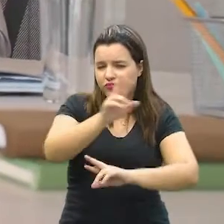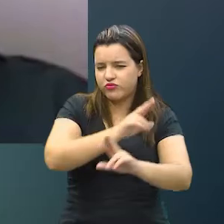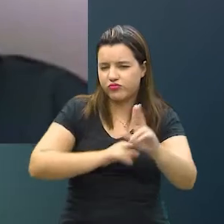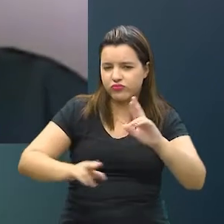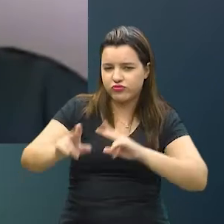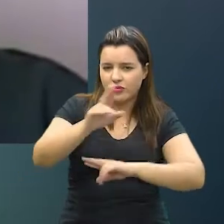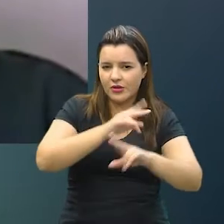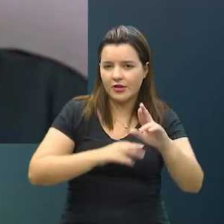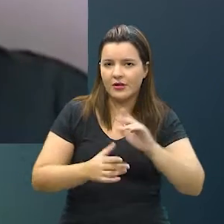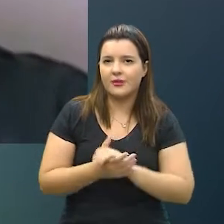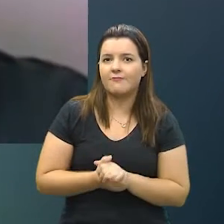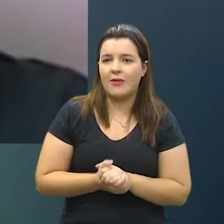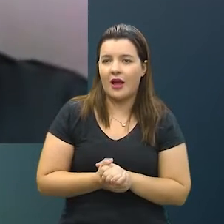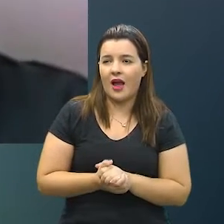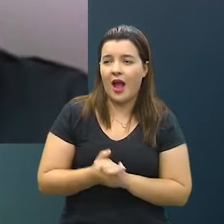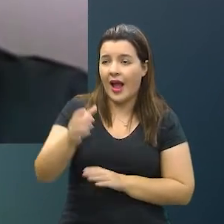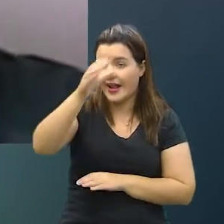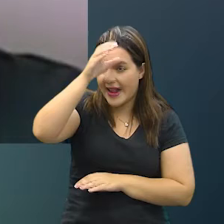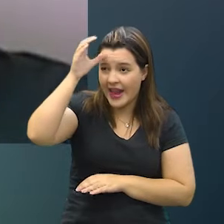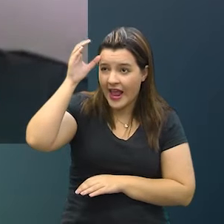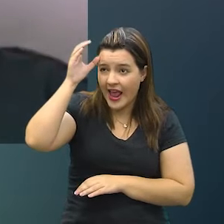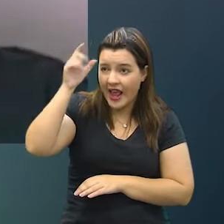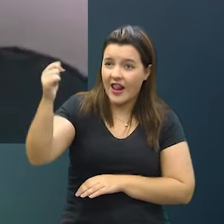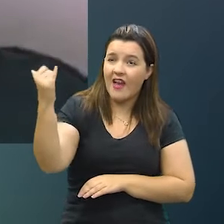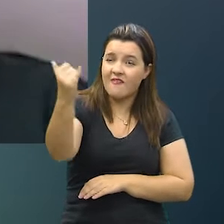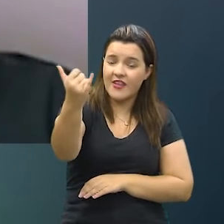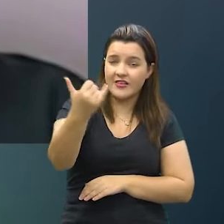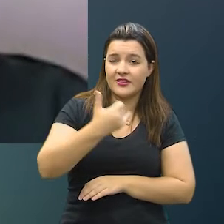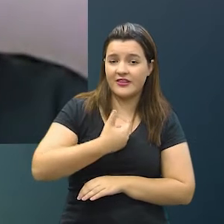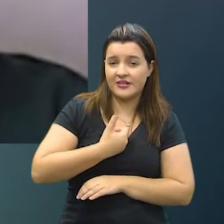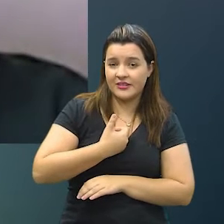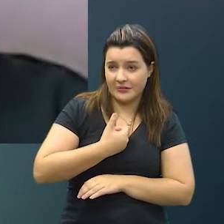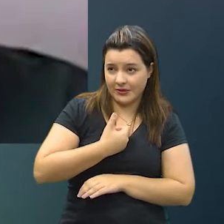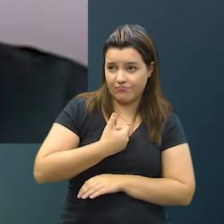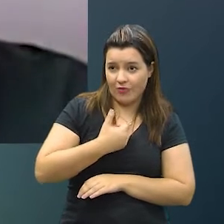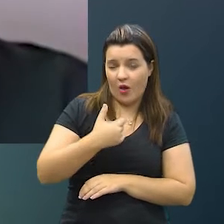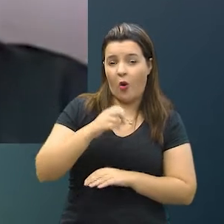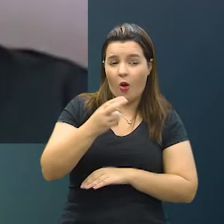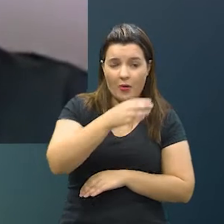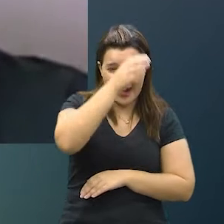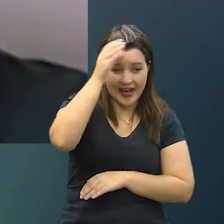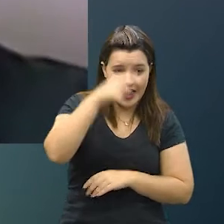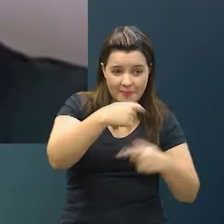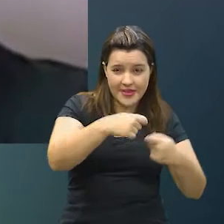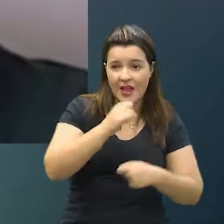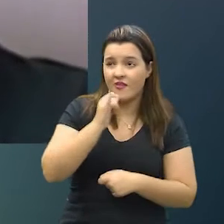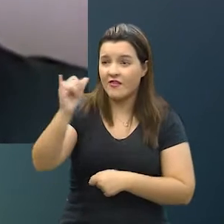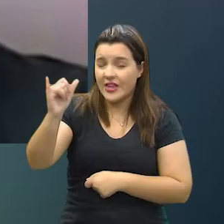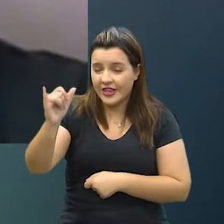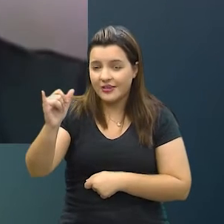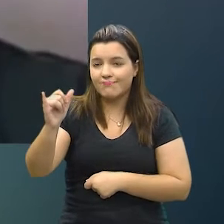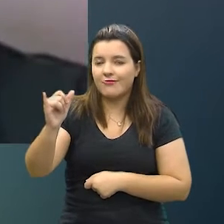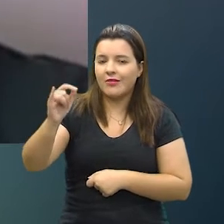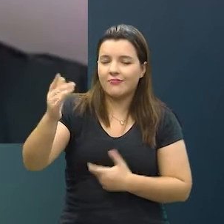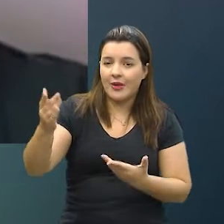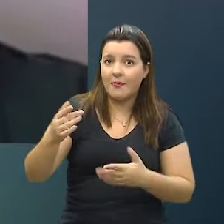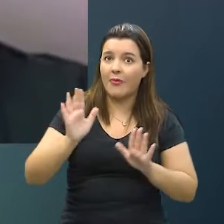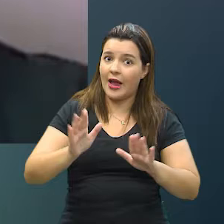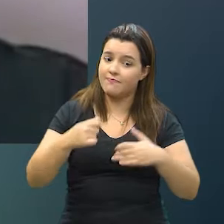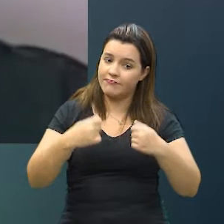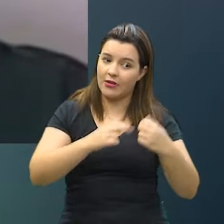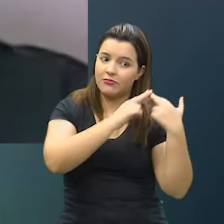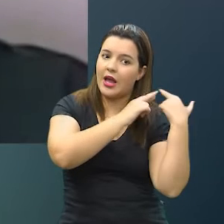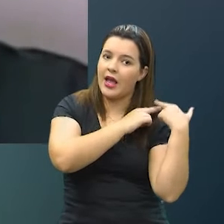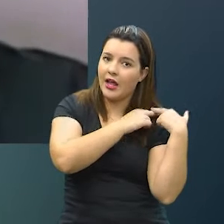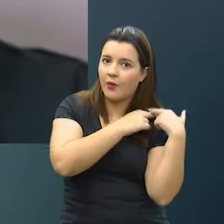passando clientes. Só que esse grupo de network, a responsabilidade aumenta. Então você tem que orçar, cumprir com tudo